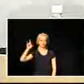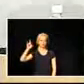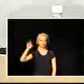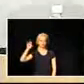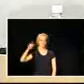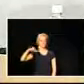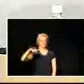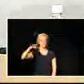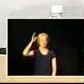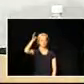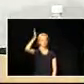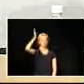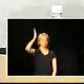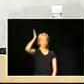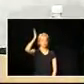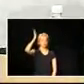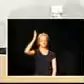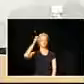Parágrafo.